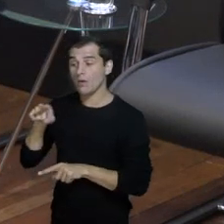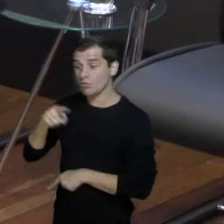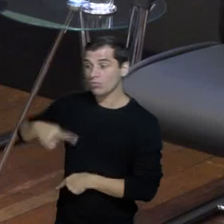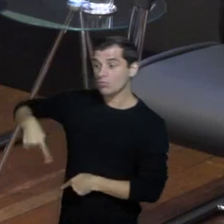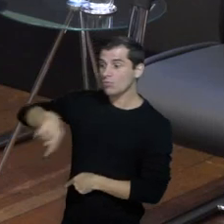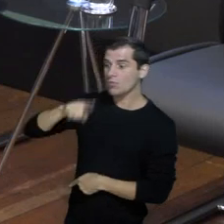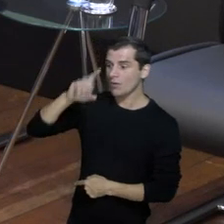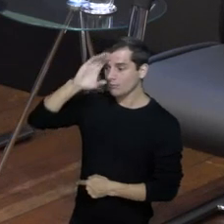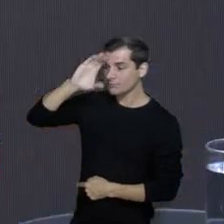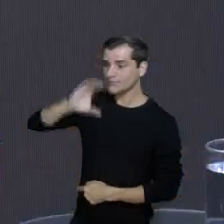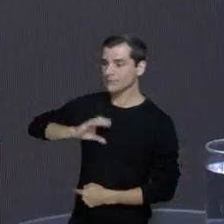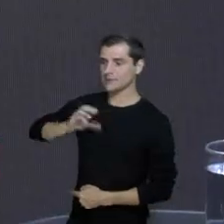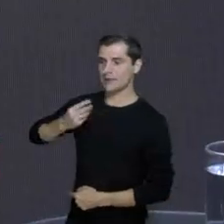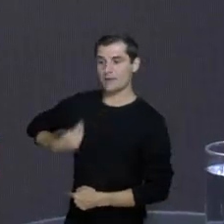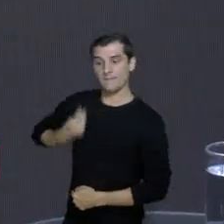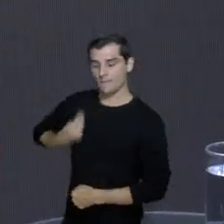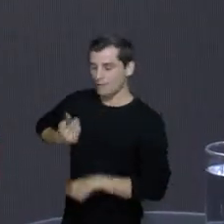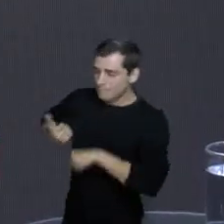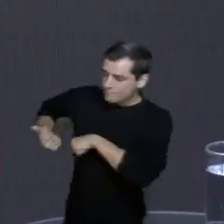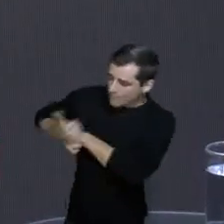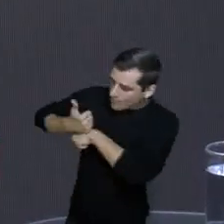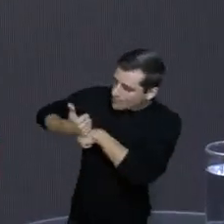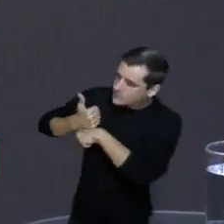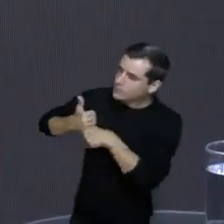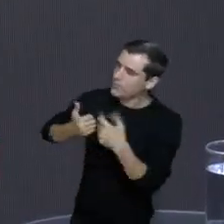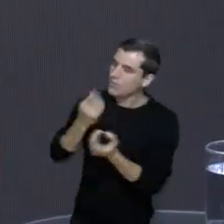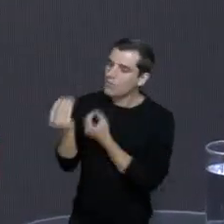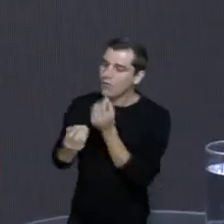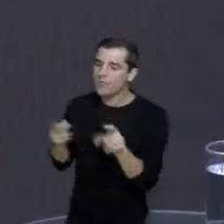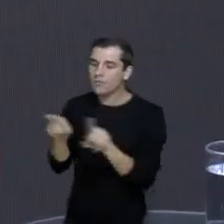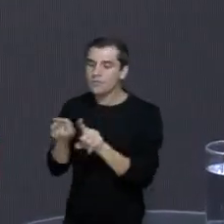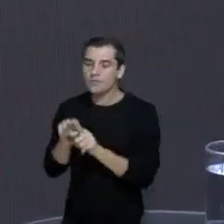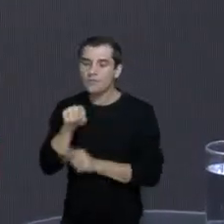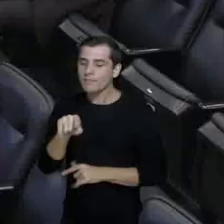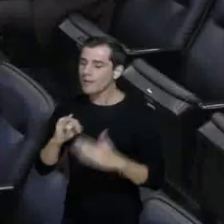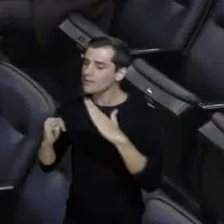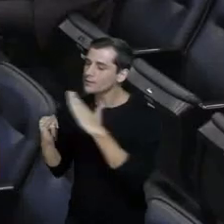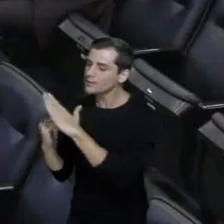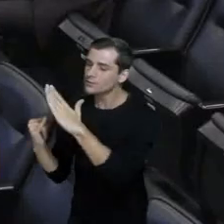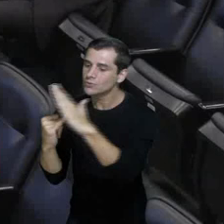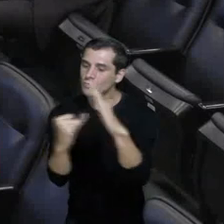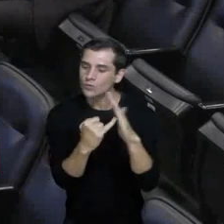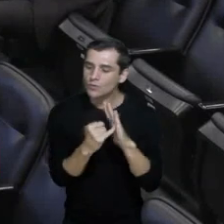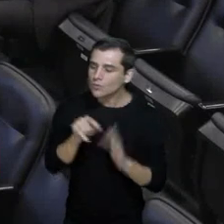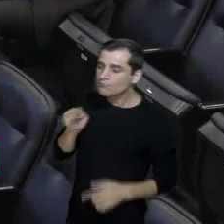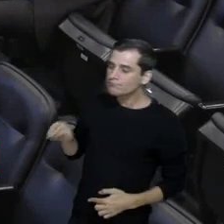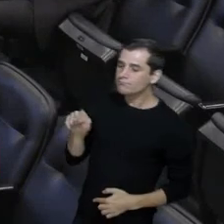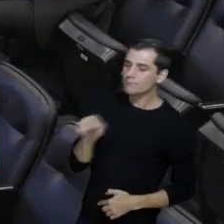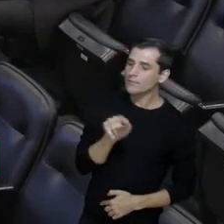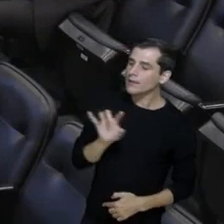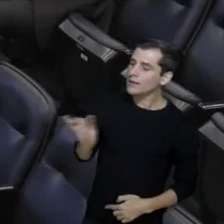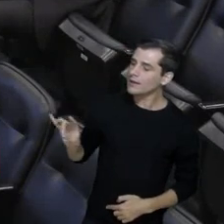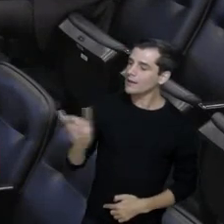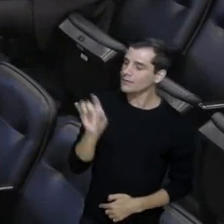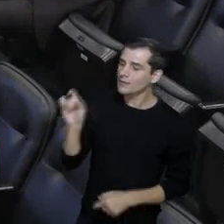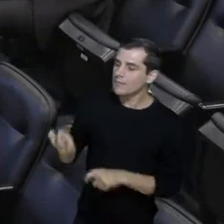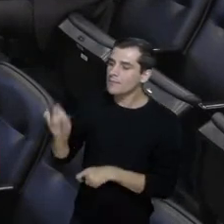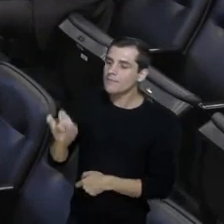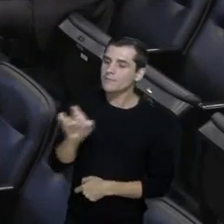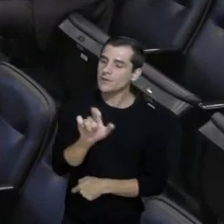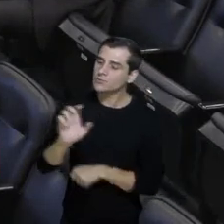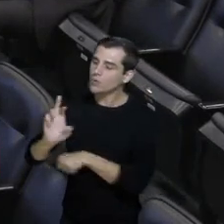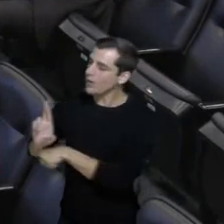enquanto profissionais nós enquanto representantes de instituições mas principalmente nossos cidadãos nossos